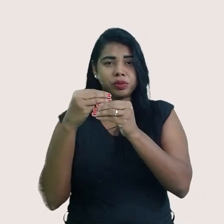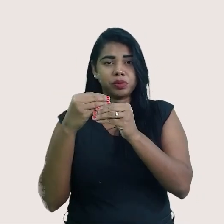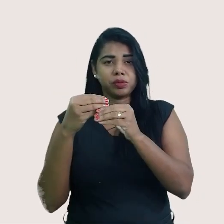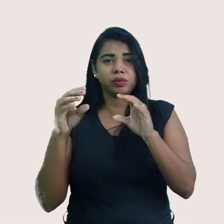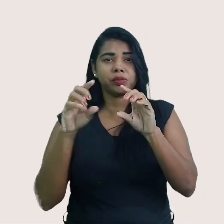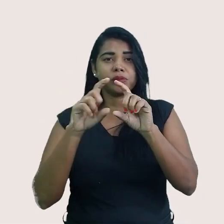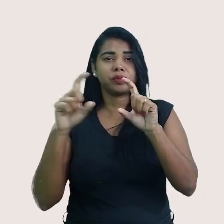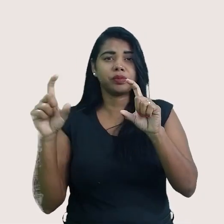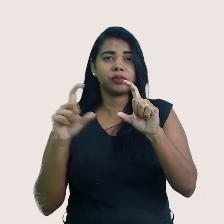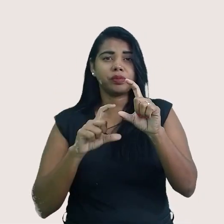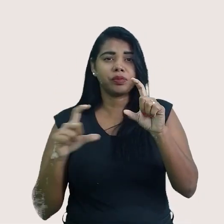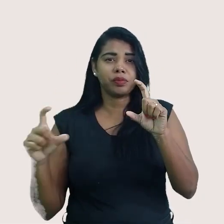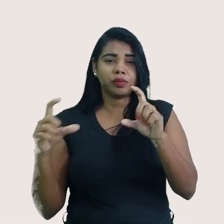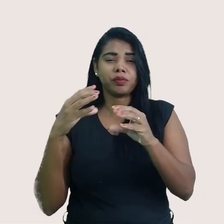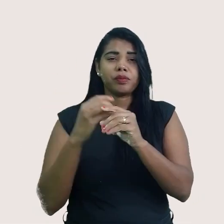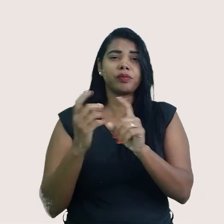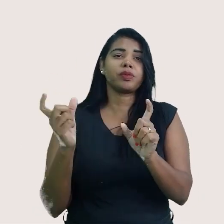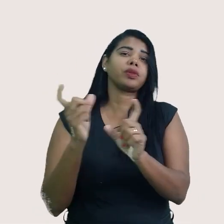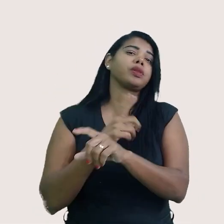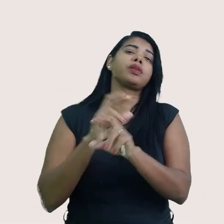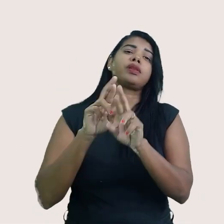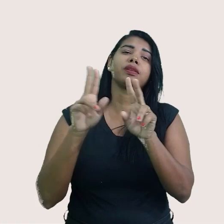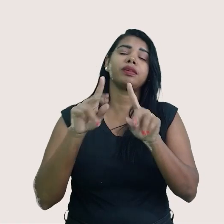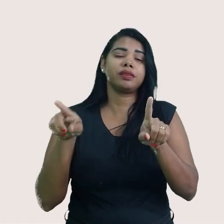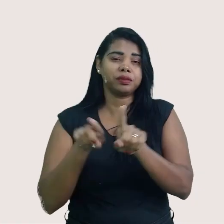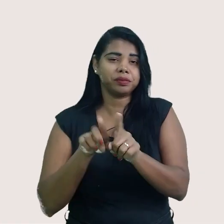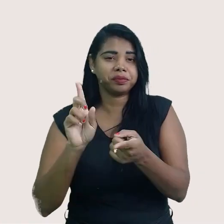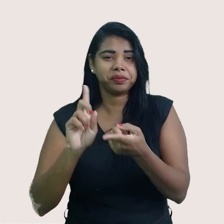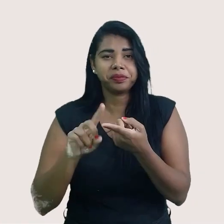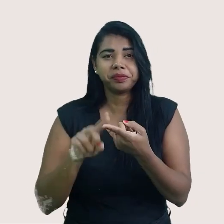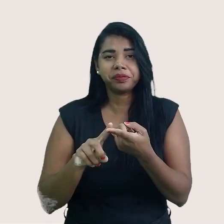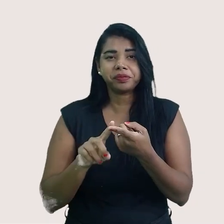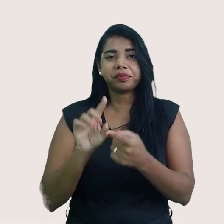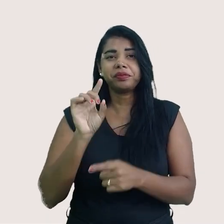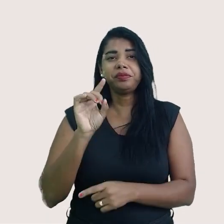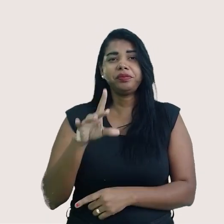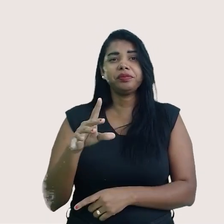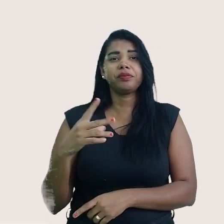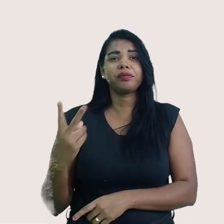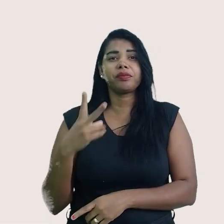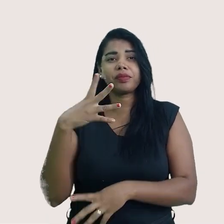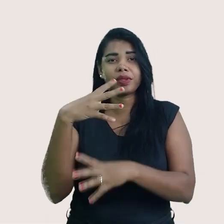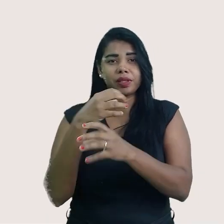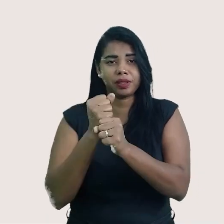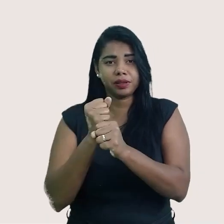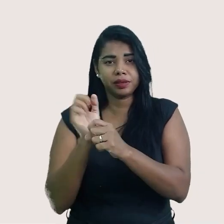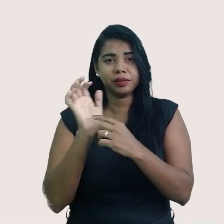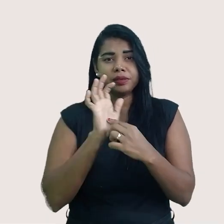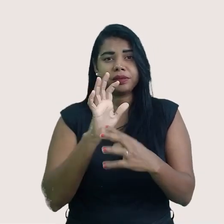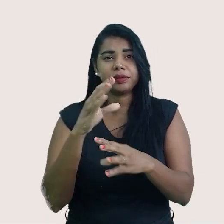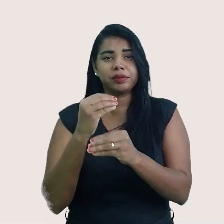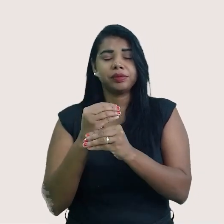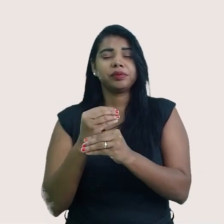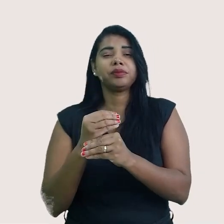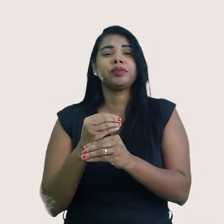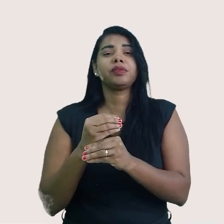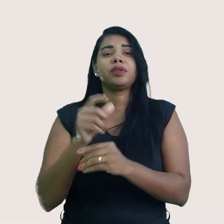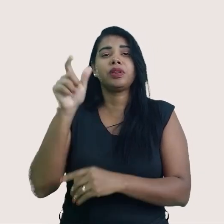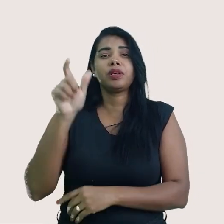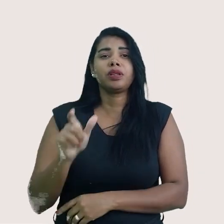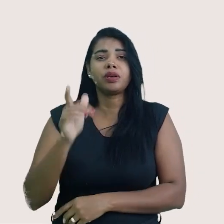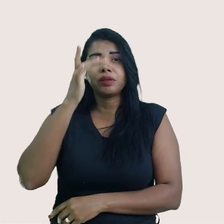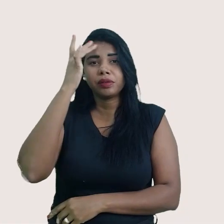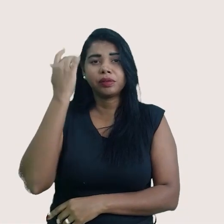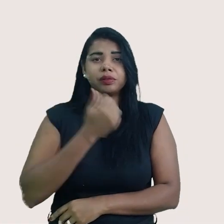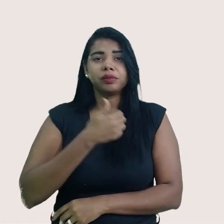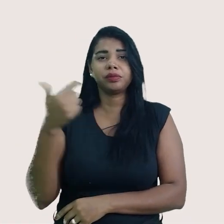vamos pegar o módulo dessa diferença. Lembrando que se você não quiser usar o módulo, é só pegar o valor maior e colocar ali na frente, multiplicado por n vezes lambda